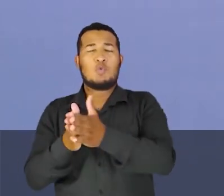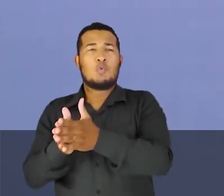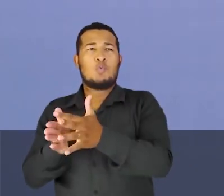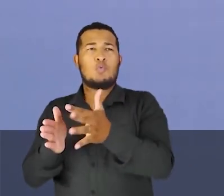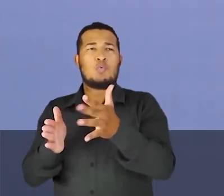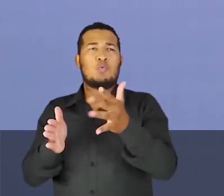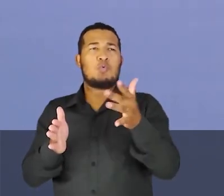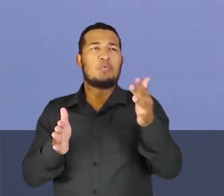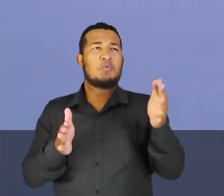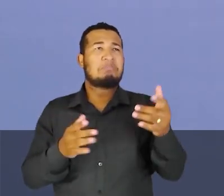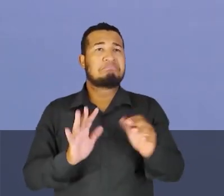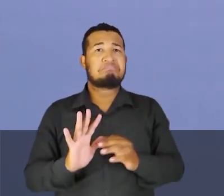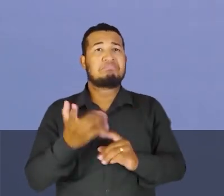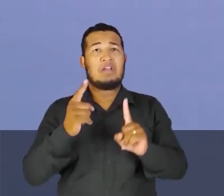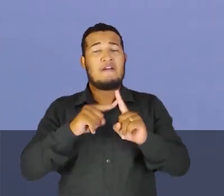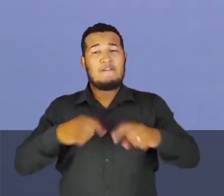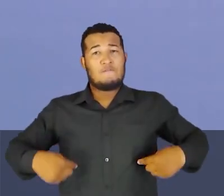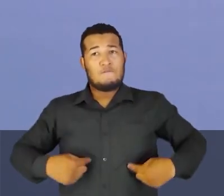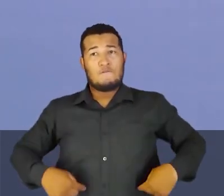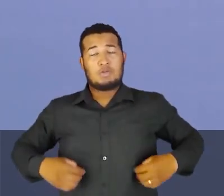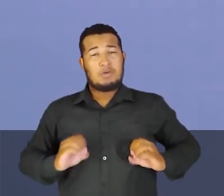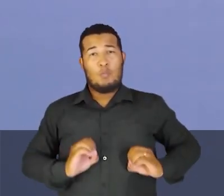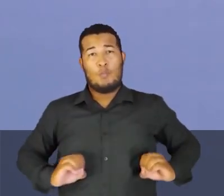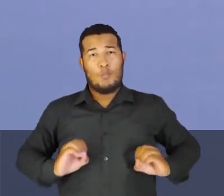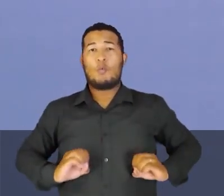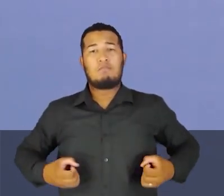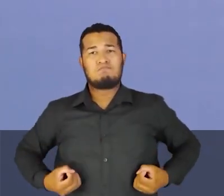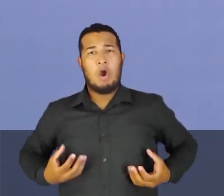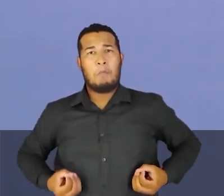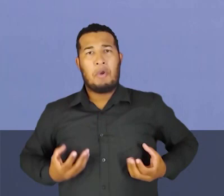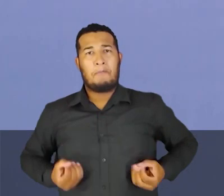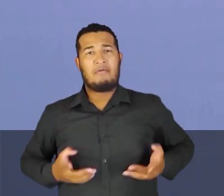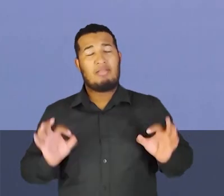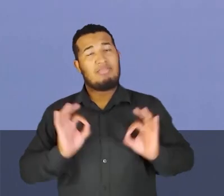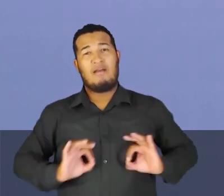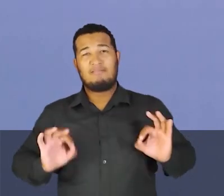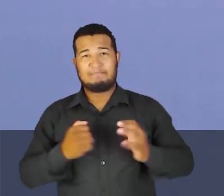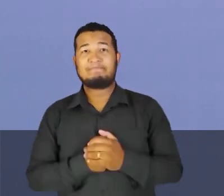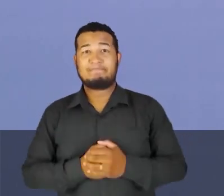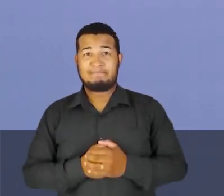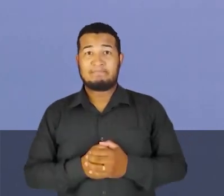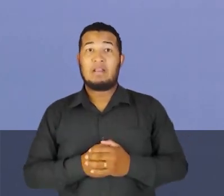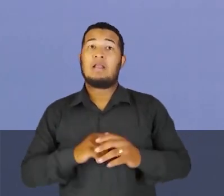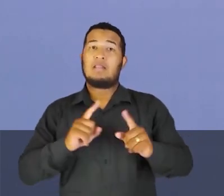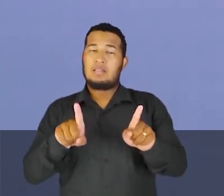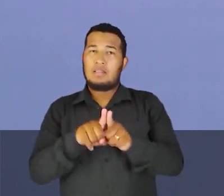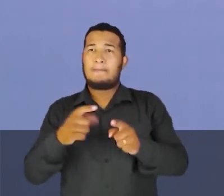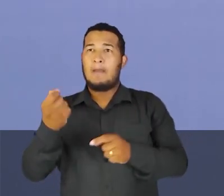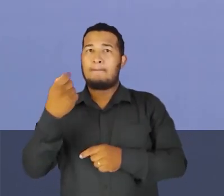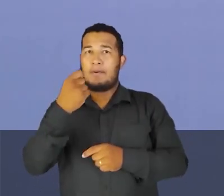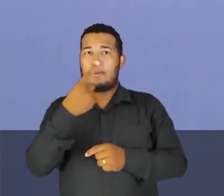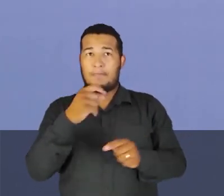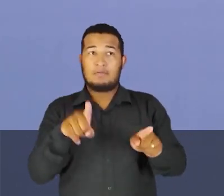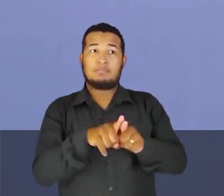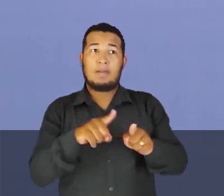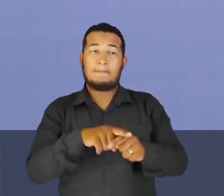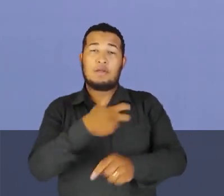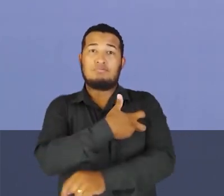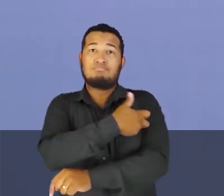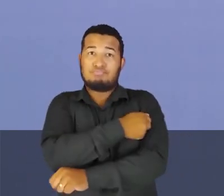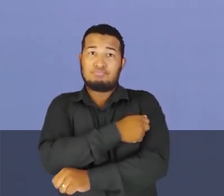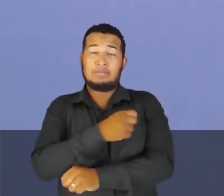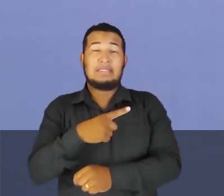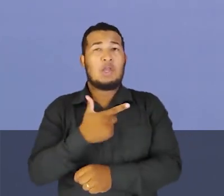tempo sem acontecer a ovulação, ok? Então, além da pílula anticoncepcional, além da injeção hormonal, nós temos um método também